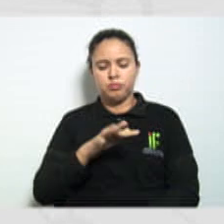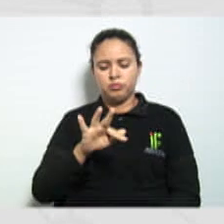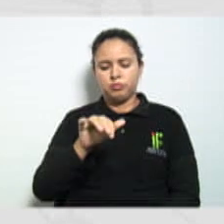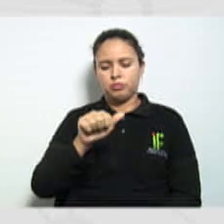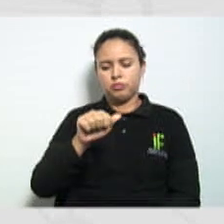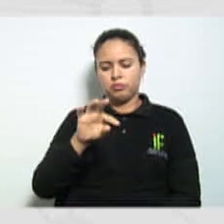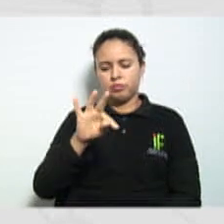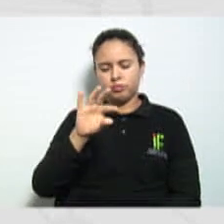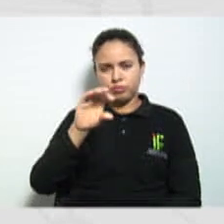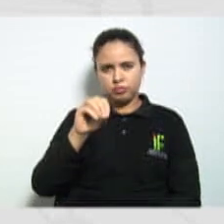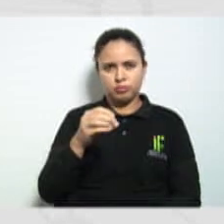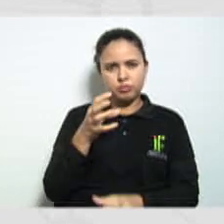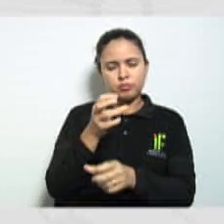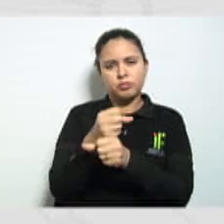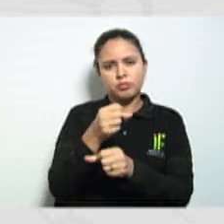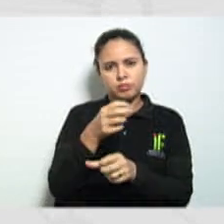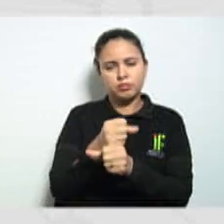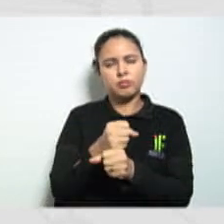fato